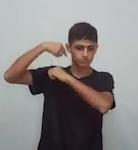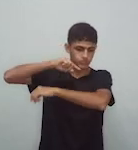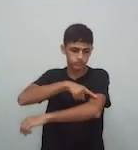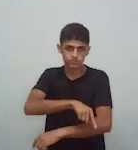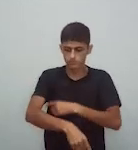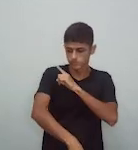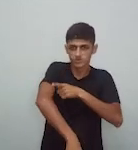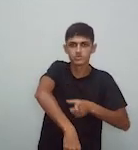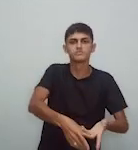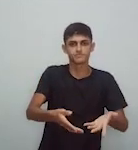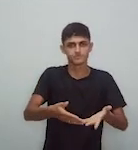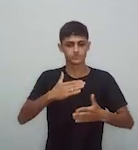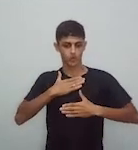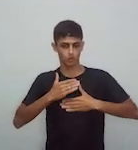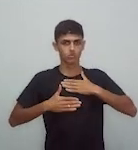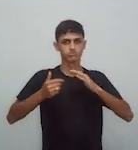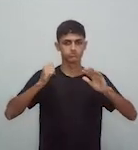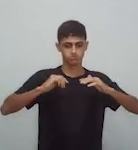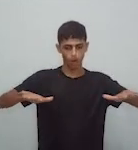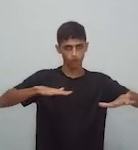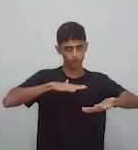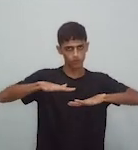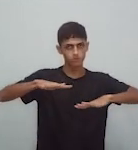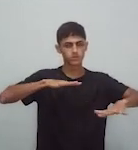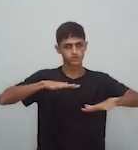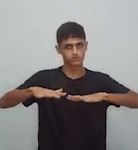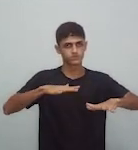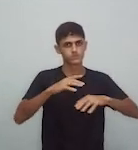Aí vocês vão ver que existem vários tipos diferentes